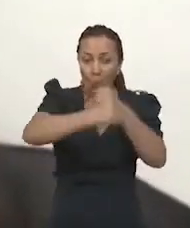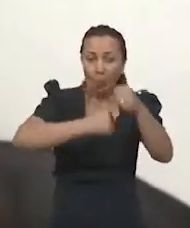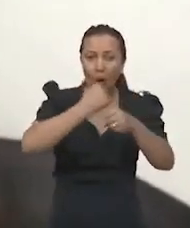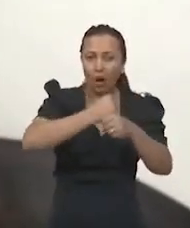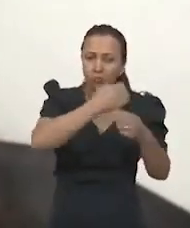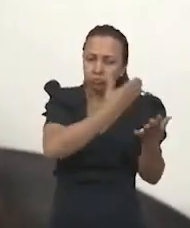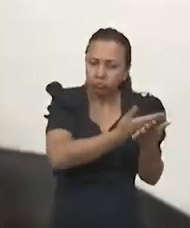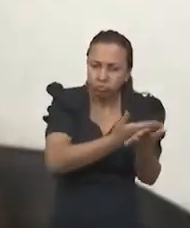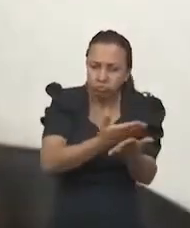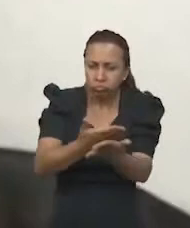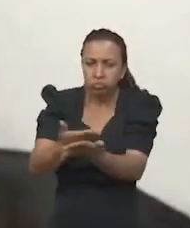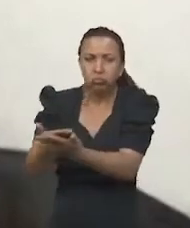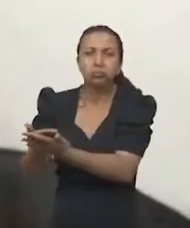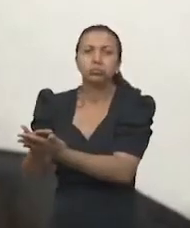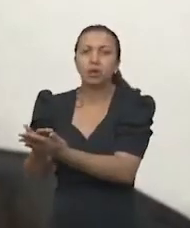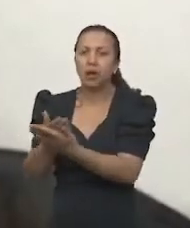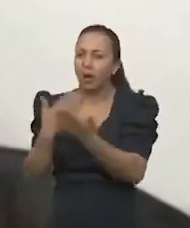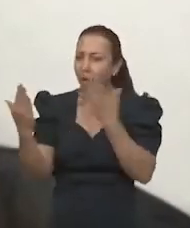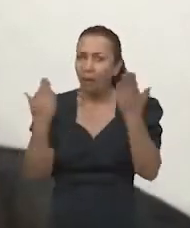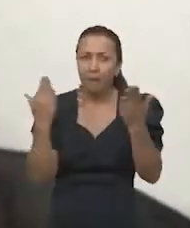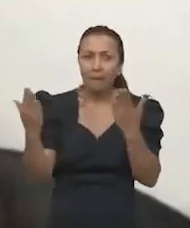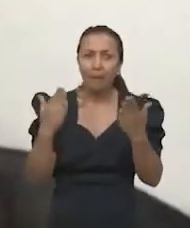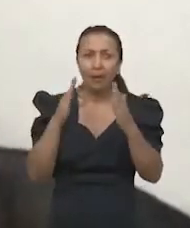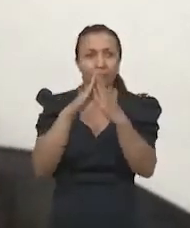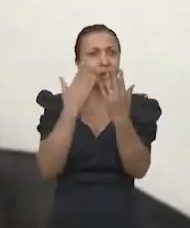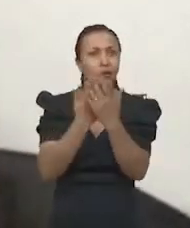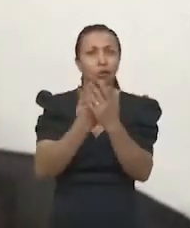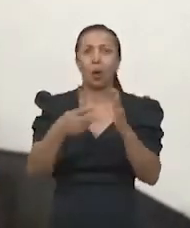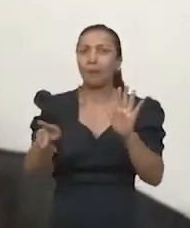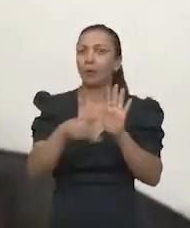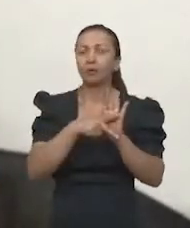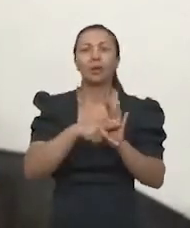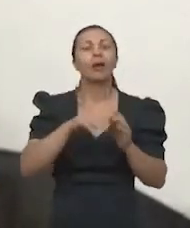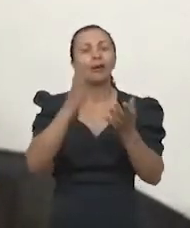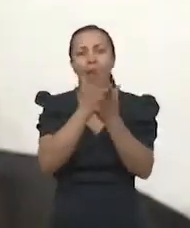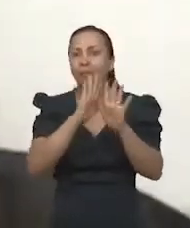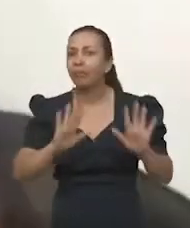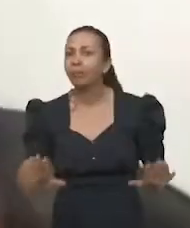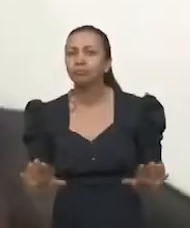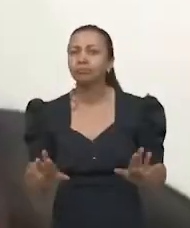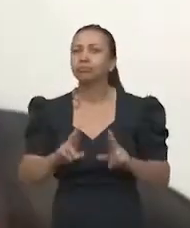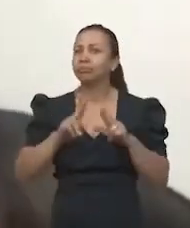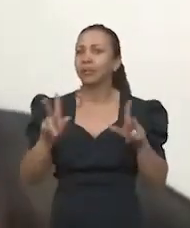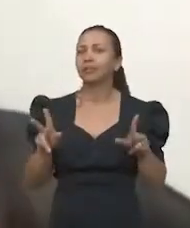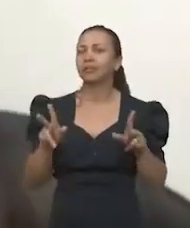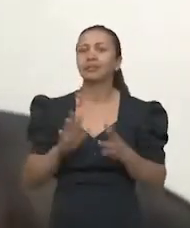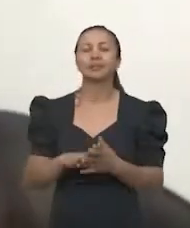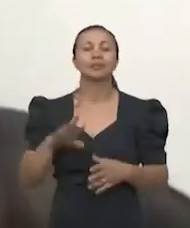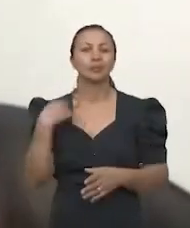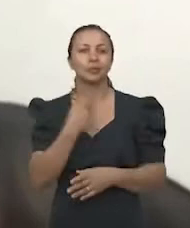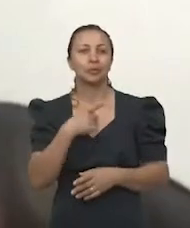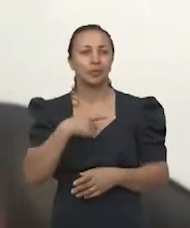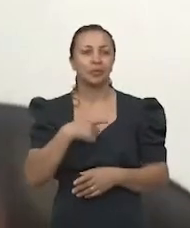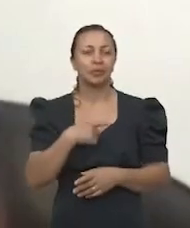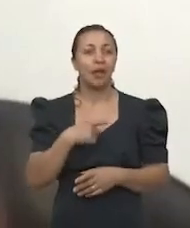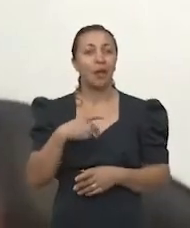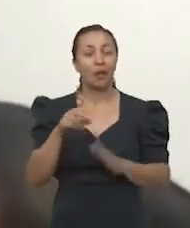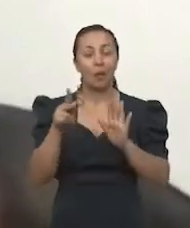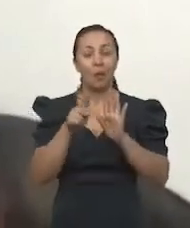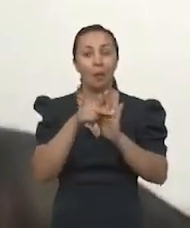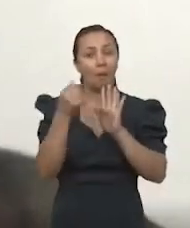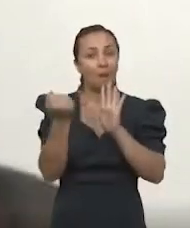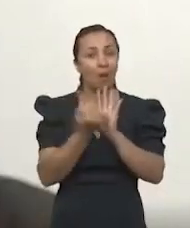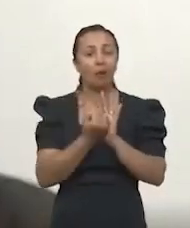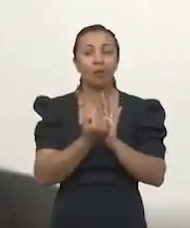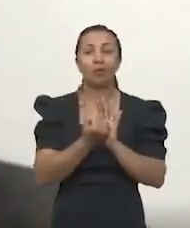um ano, quando comparados com a da escola particular, essa diferença deixa de existir. Então, a gente tem um